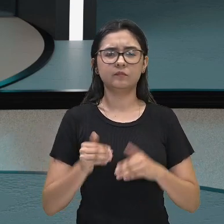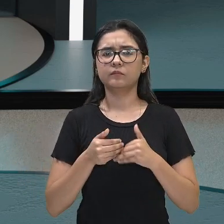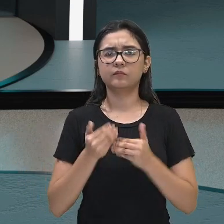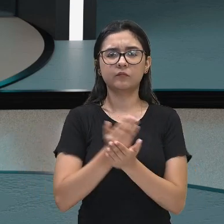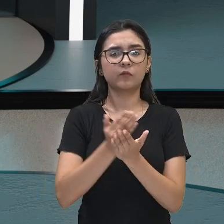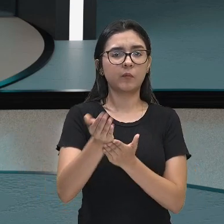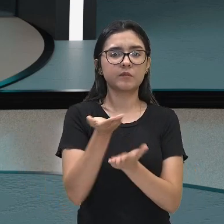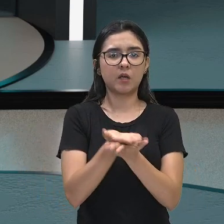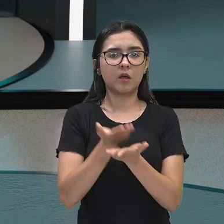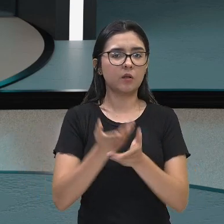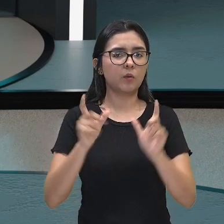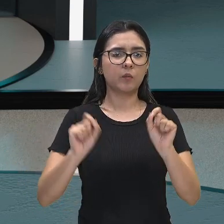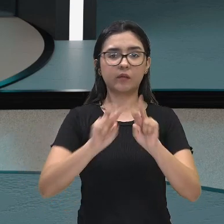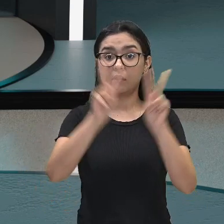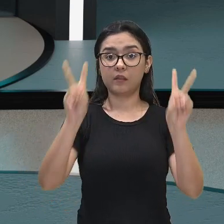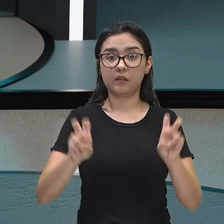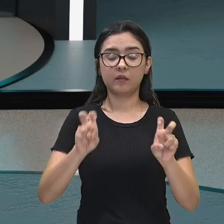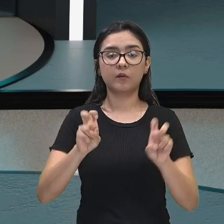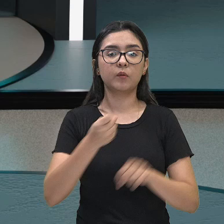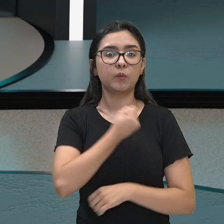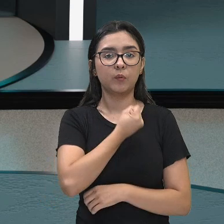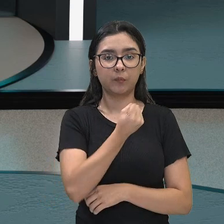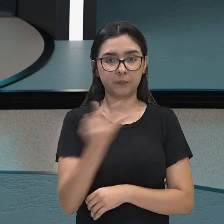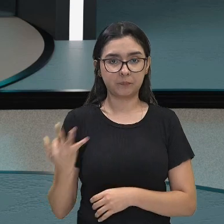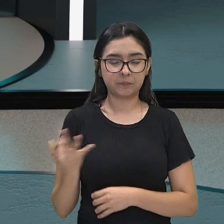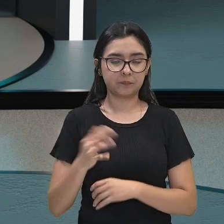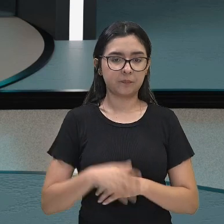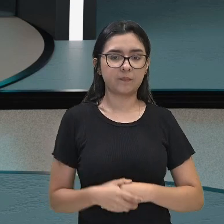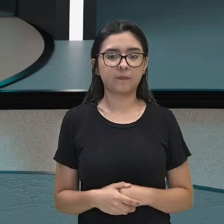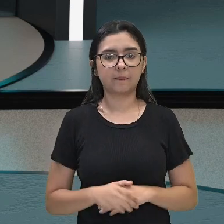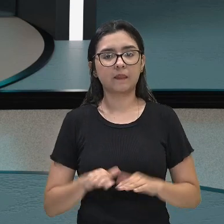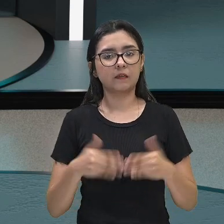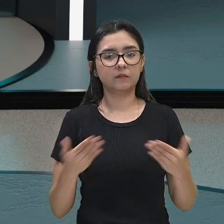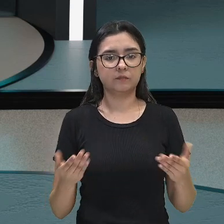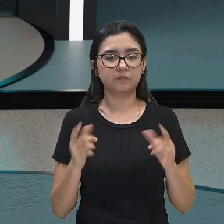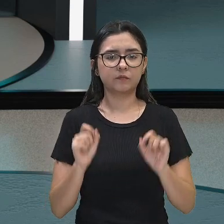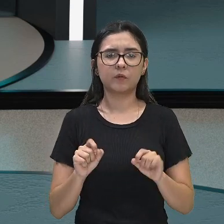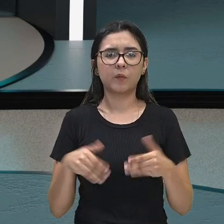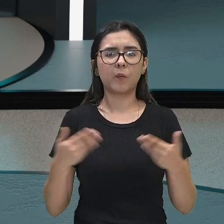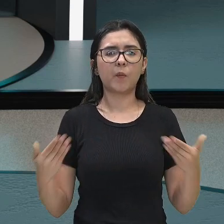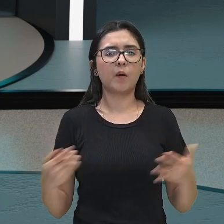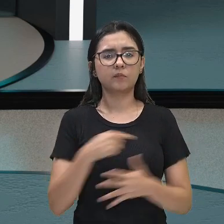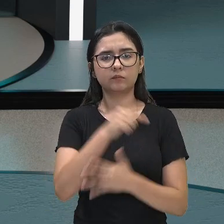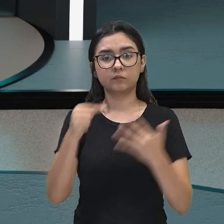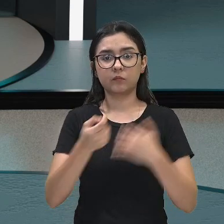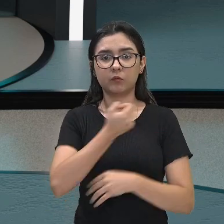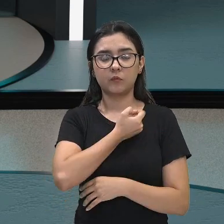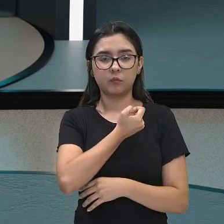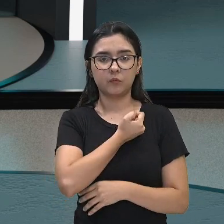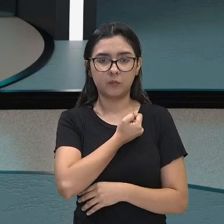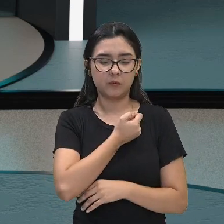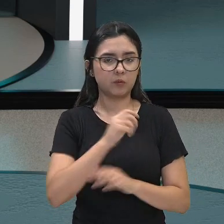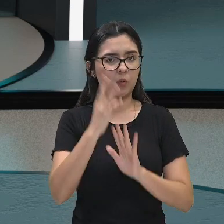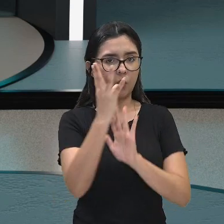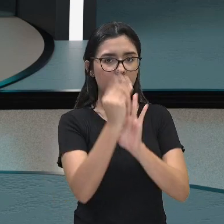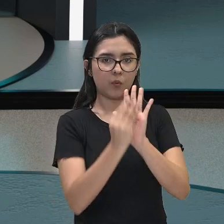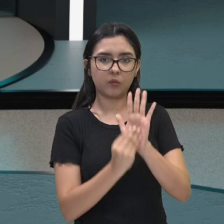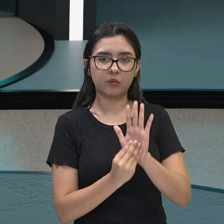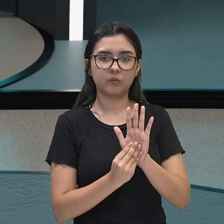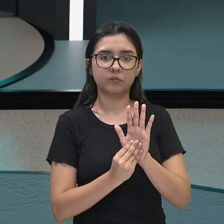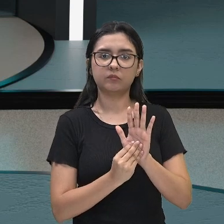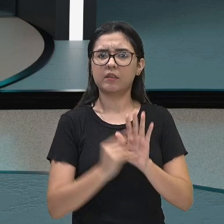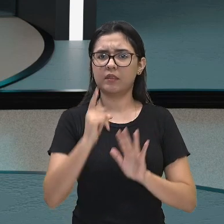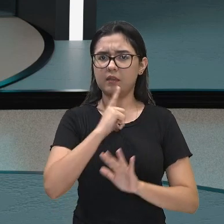con los numerales. Entonces, los numerales é um conteúdo com